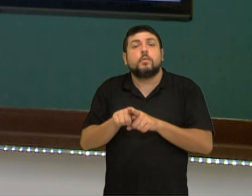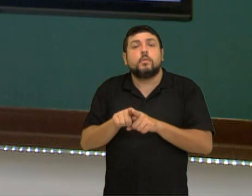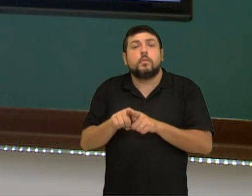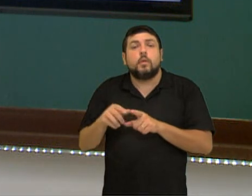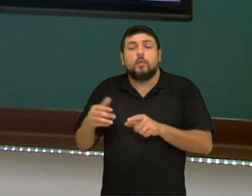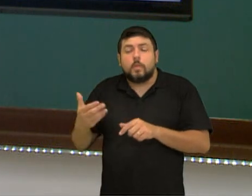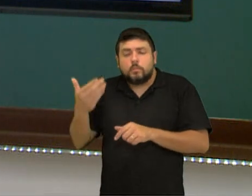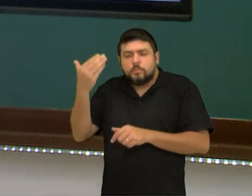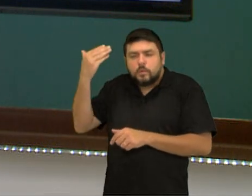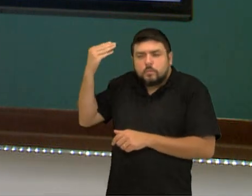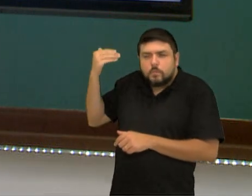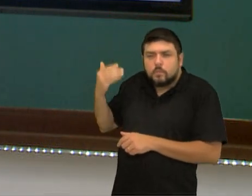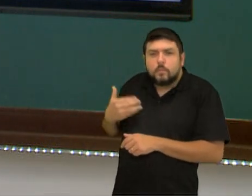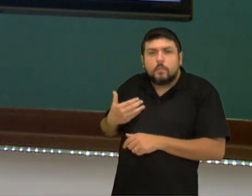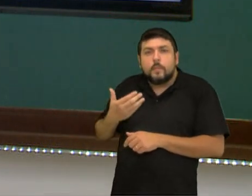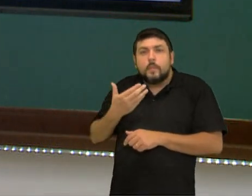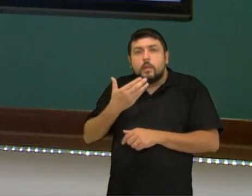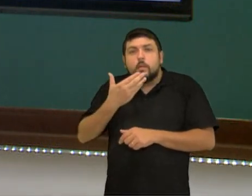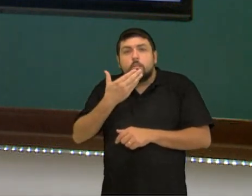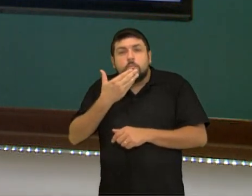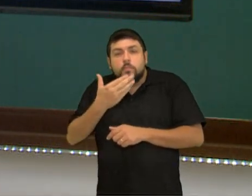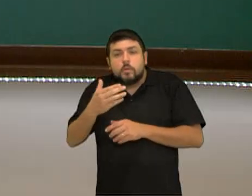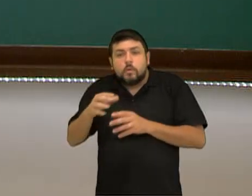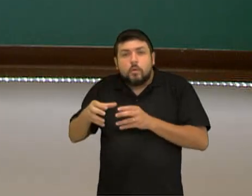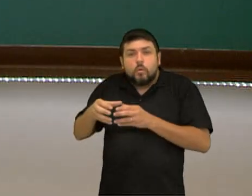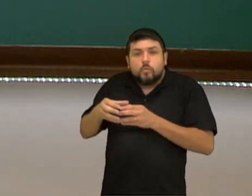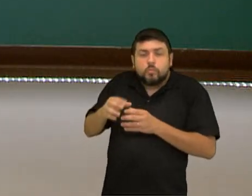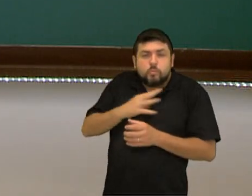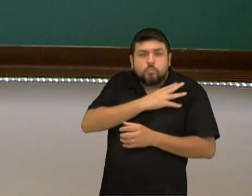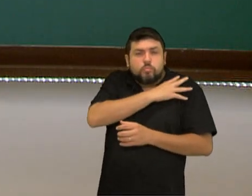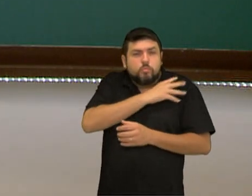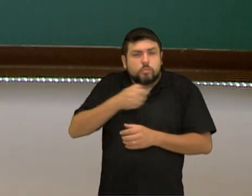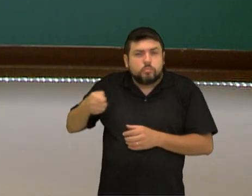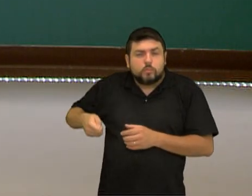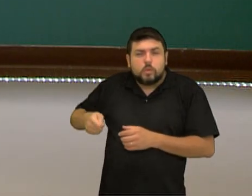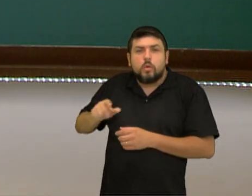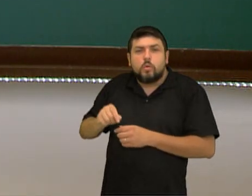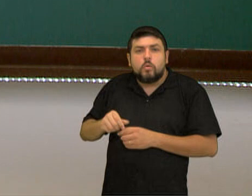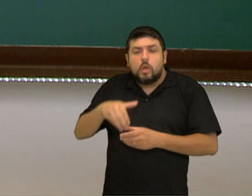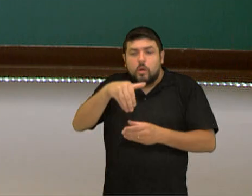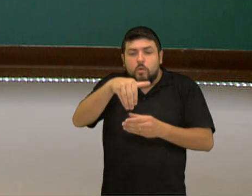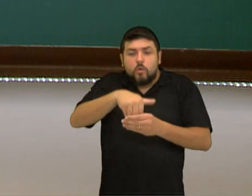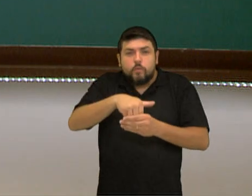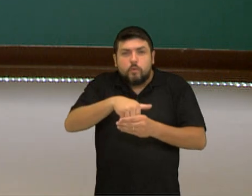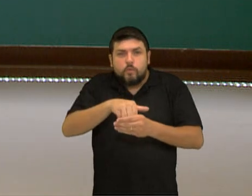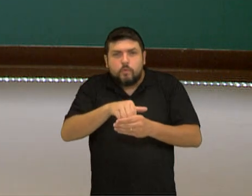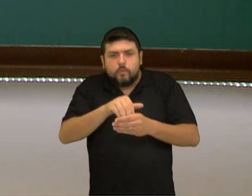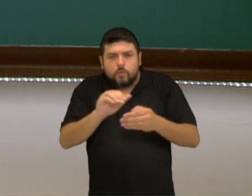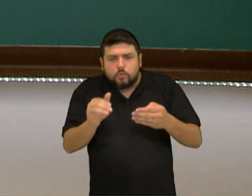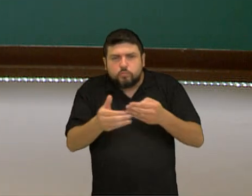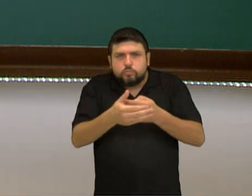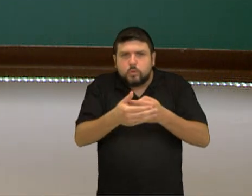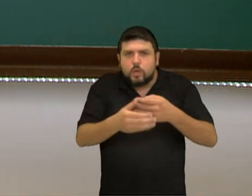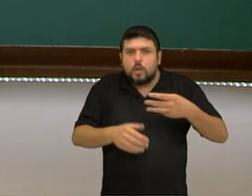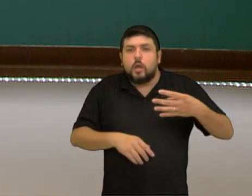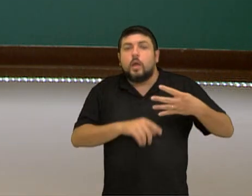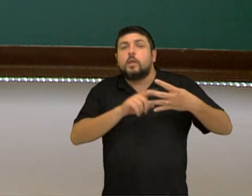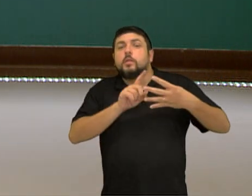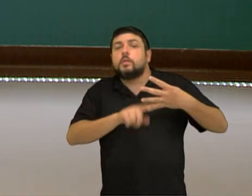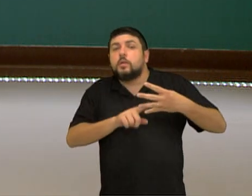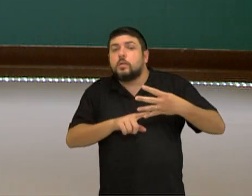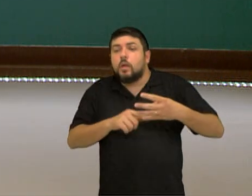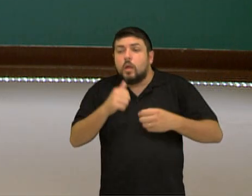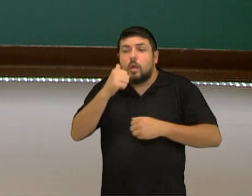tenentismo, voto secreto. Ainda, outra novidade, a permissão das mulheres votarem, participarem